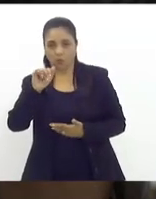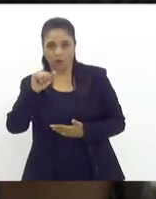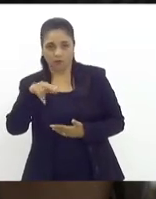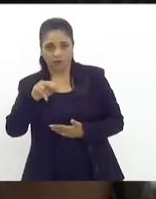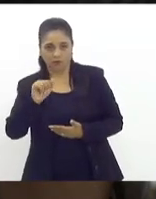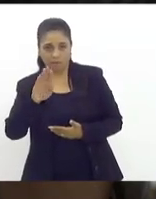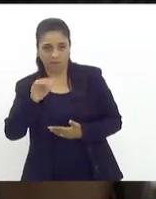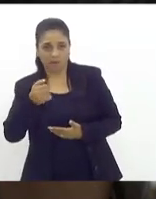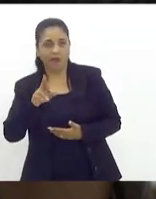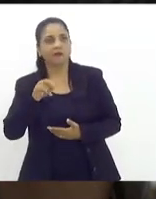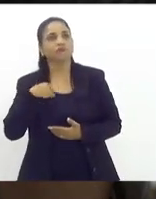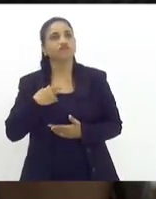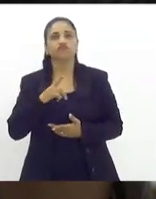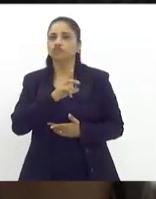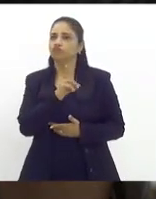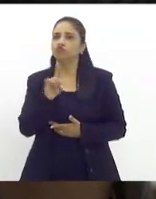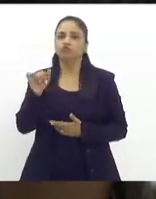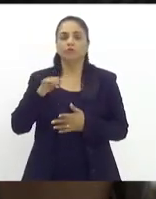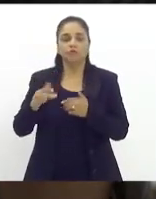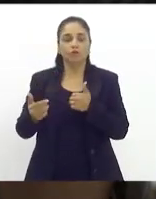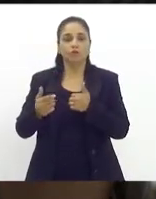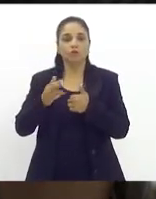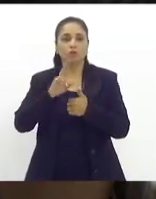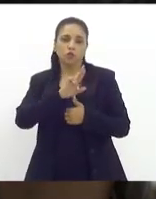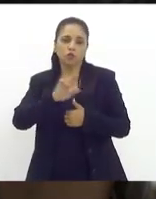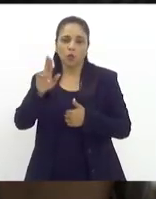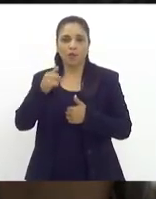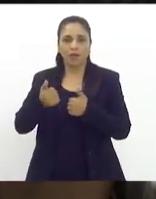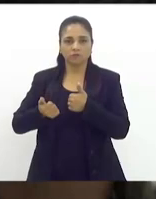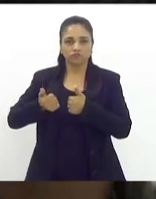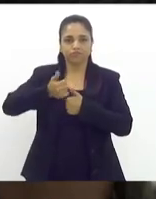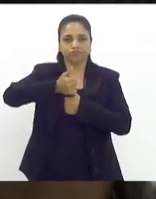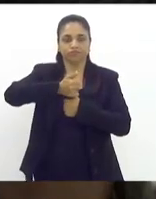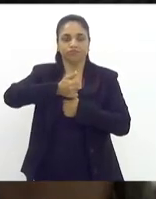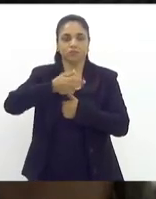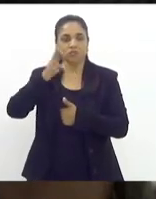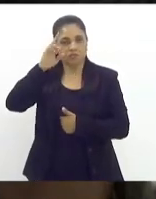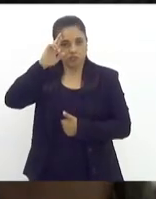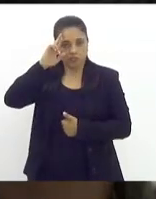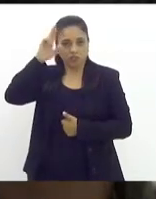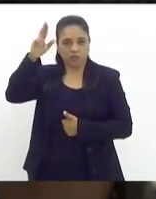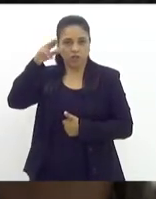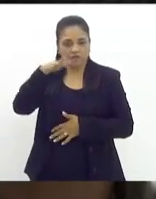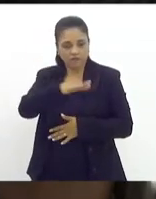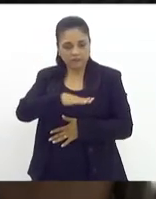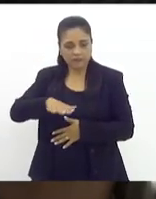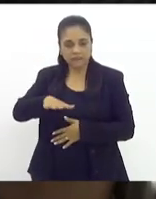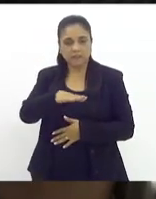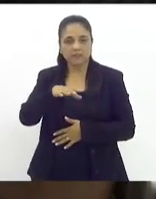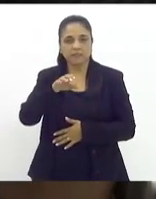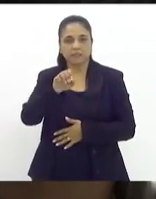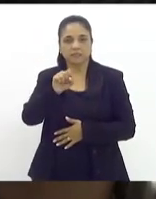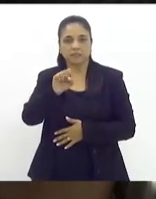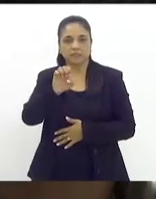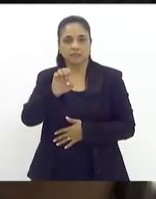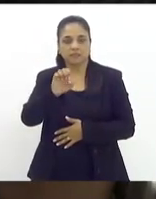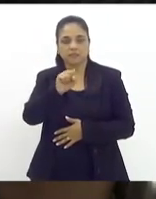fui nomeado chefe de seção. Na hierarquia, era a menor chefia que